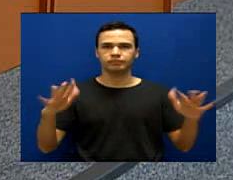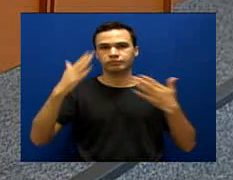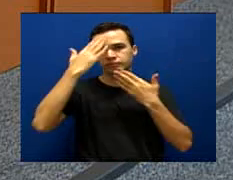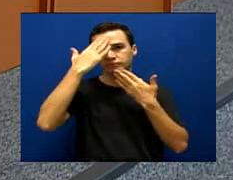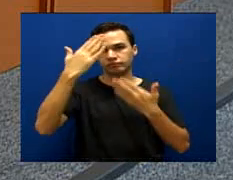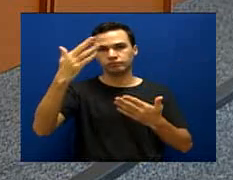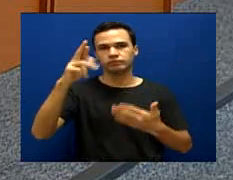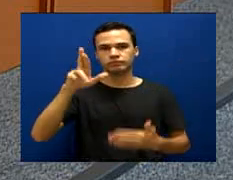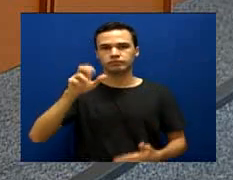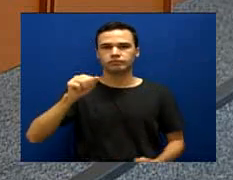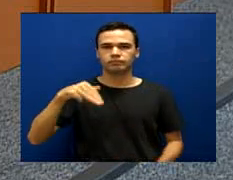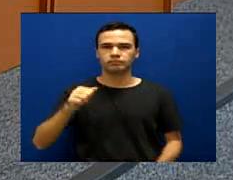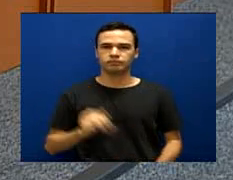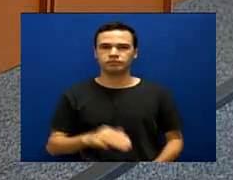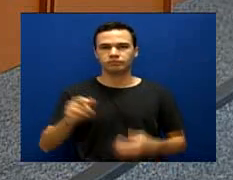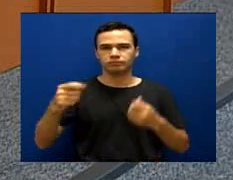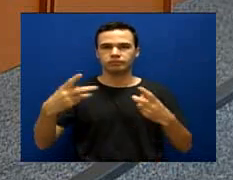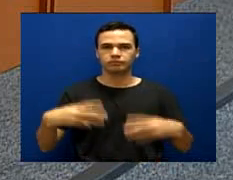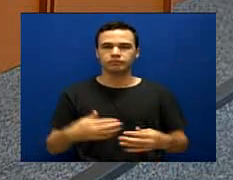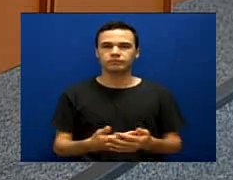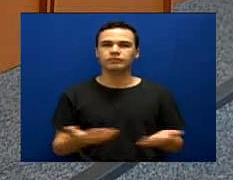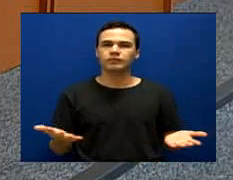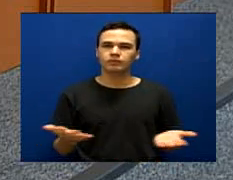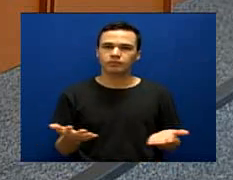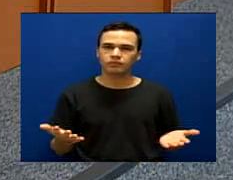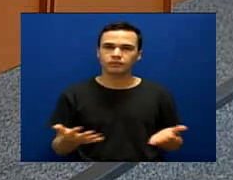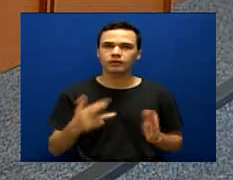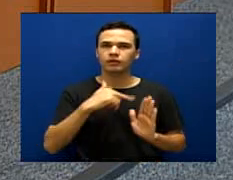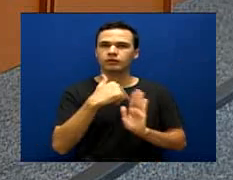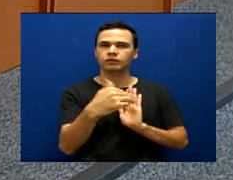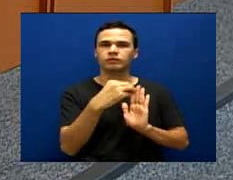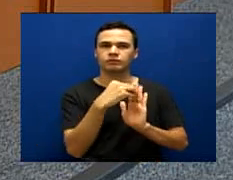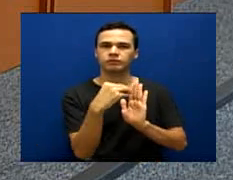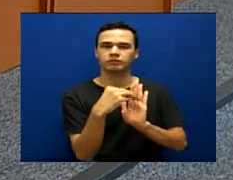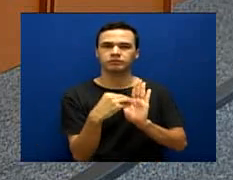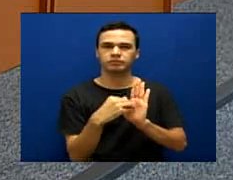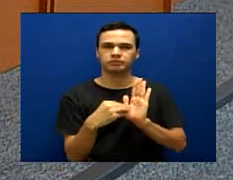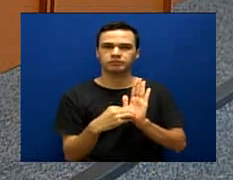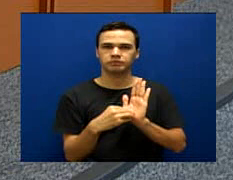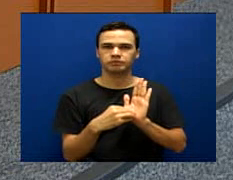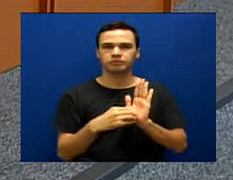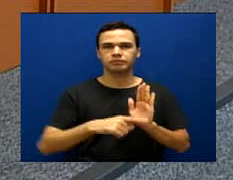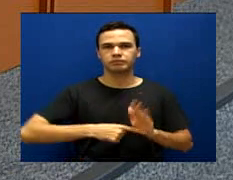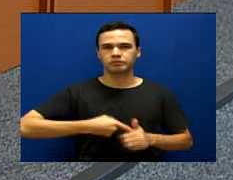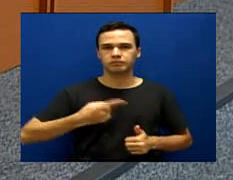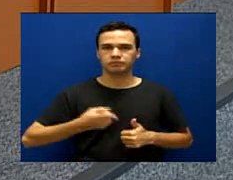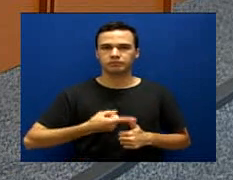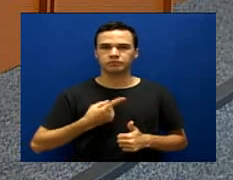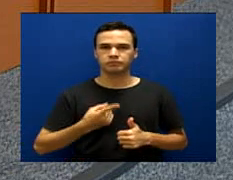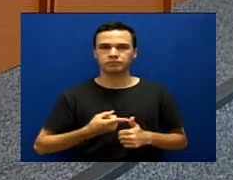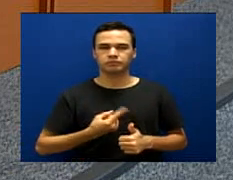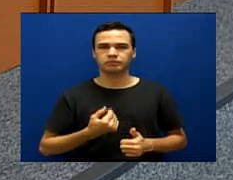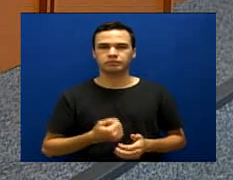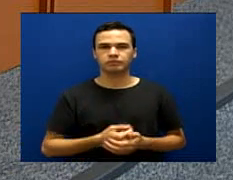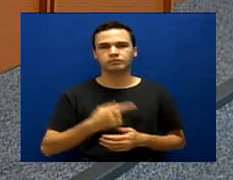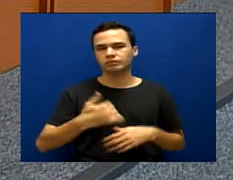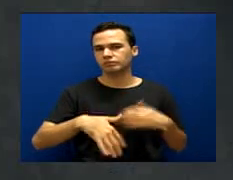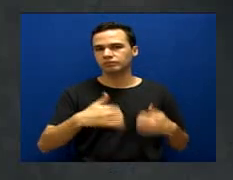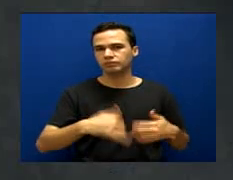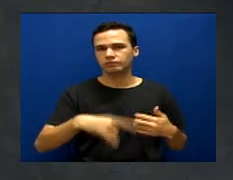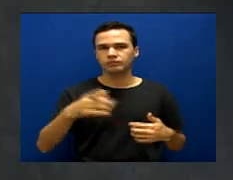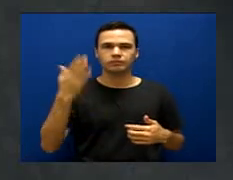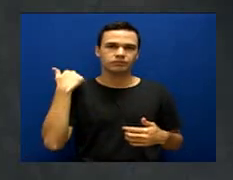Obrigado, Renan, pelas palavras. Agora, então, inscrito para falar e fazer suas colocações,